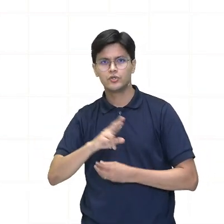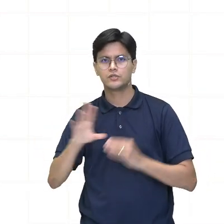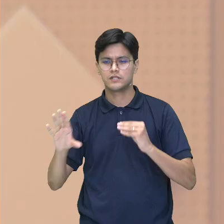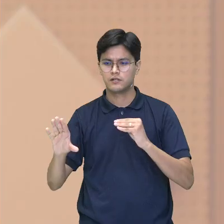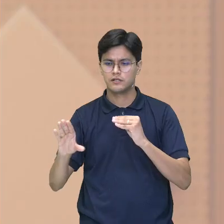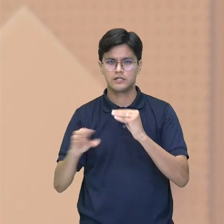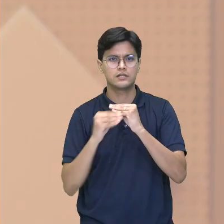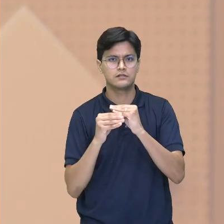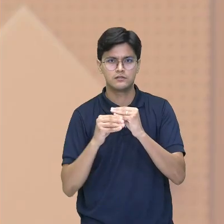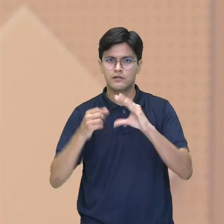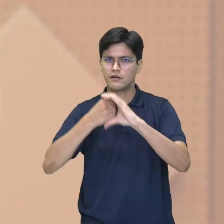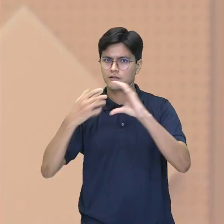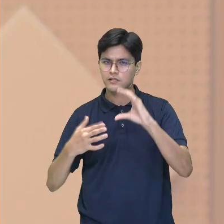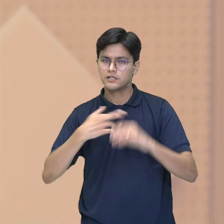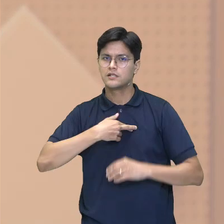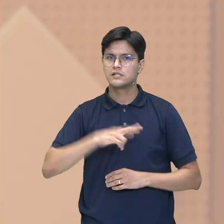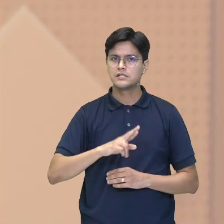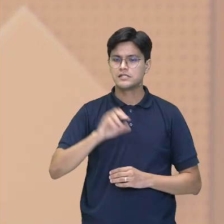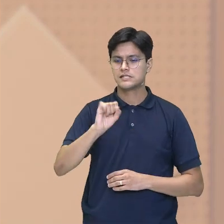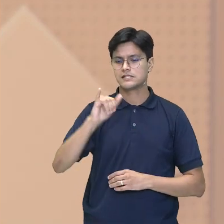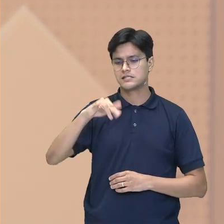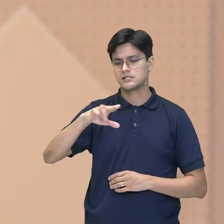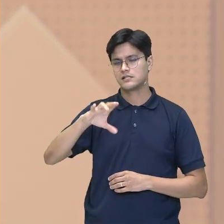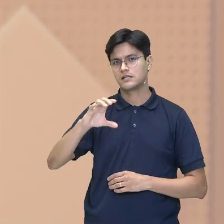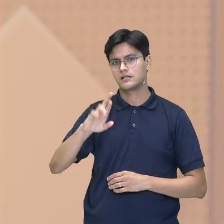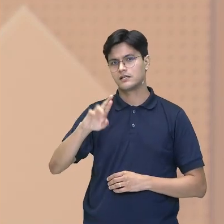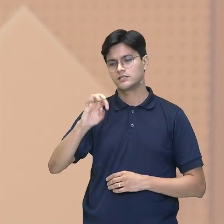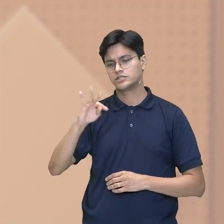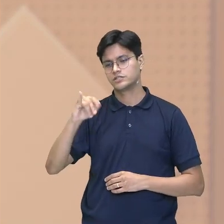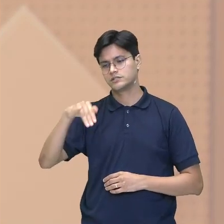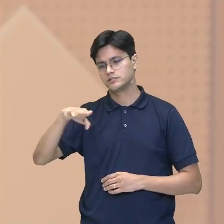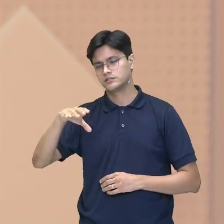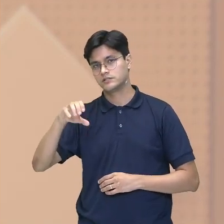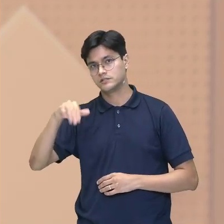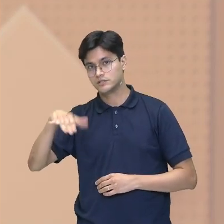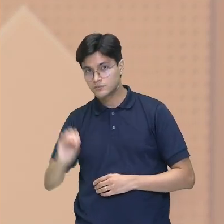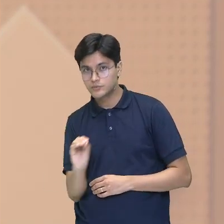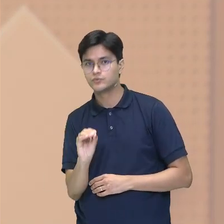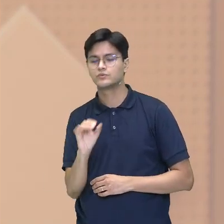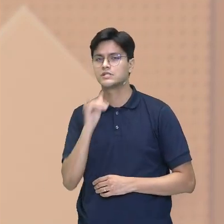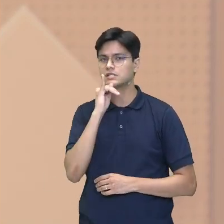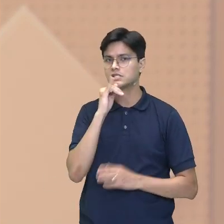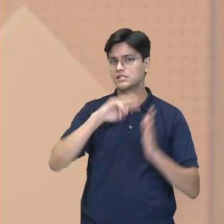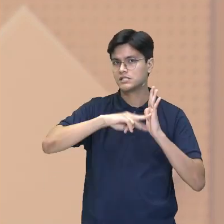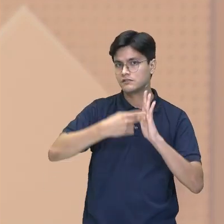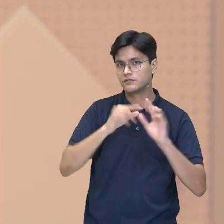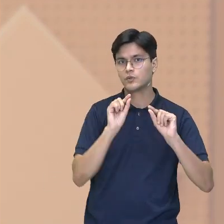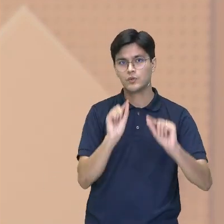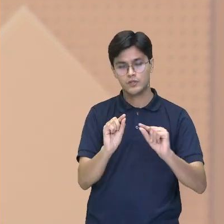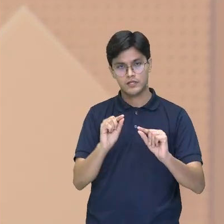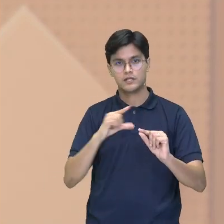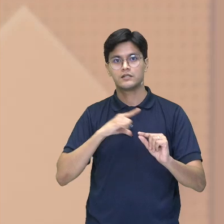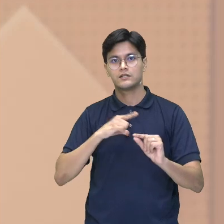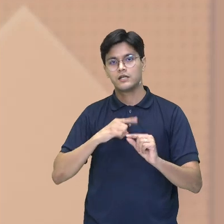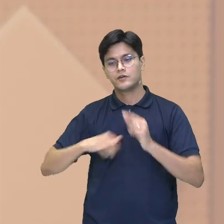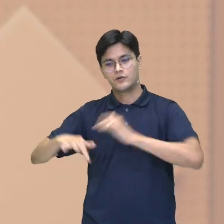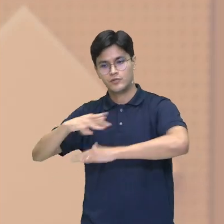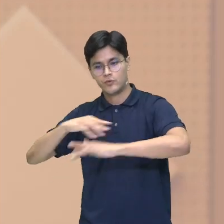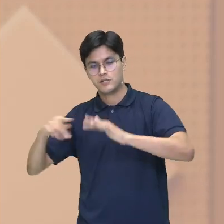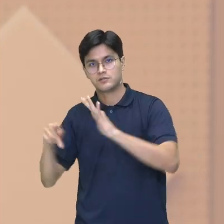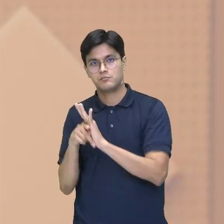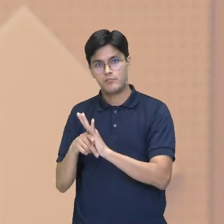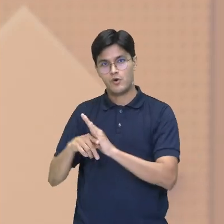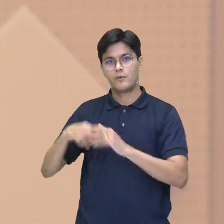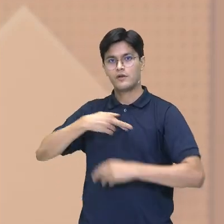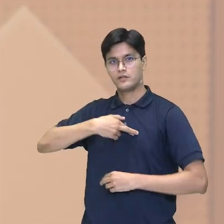professora? Os rituais religiosos africanos estavam inseridos nos rituais católicos da